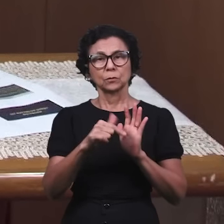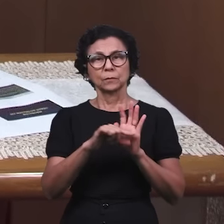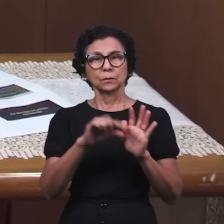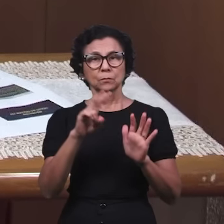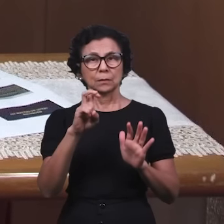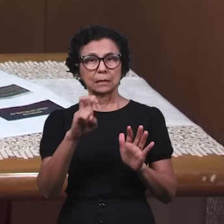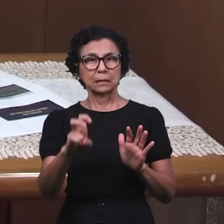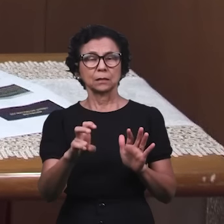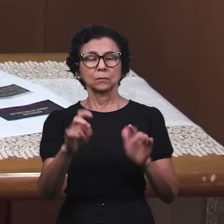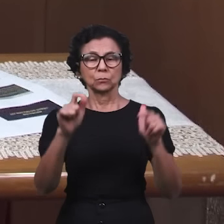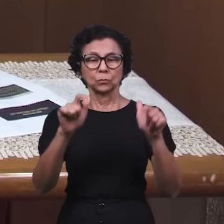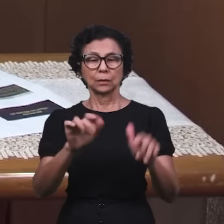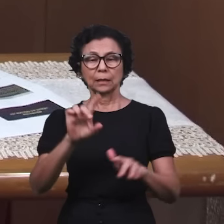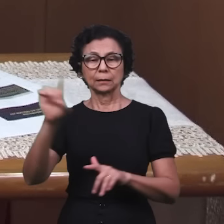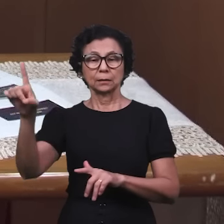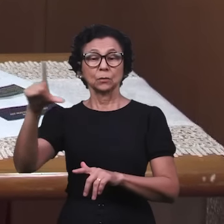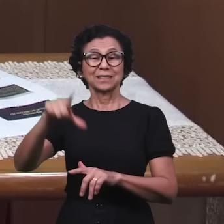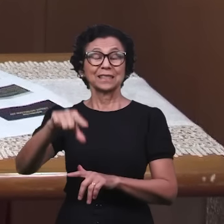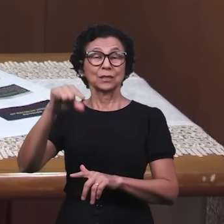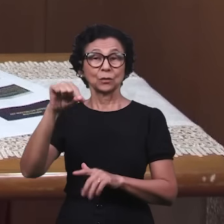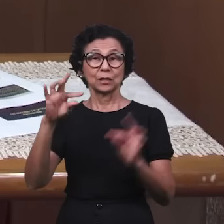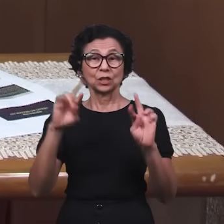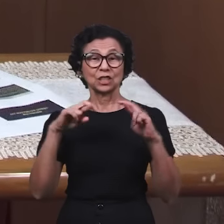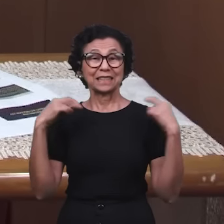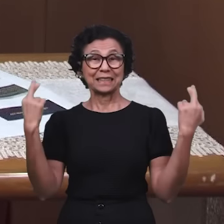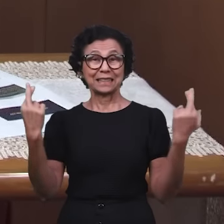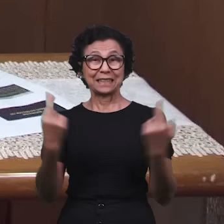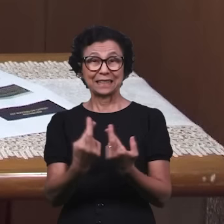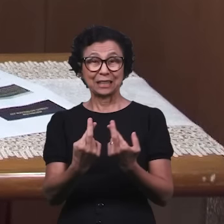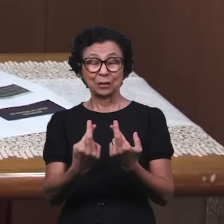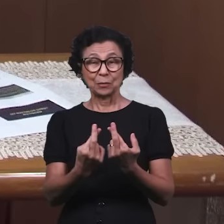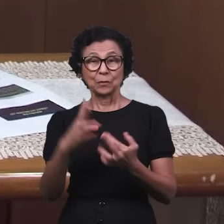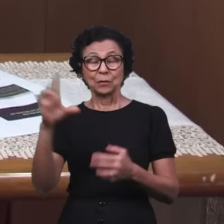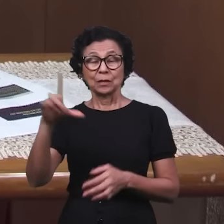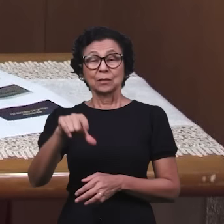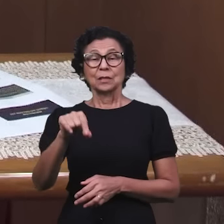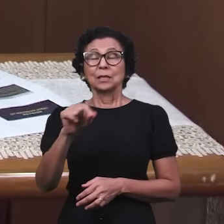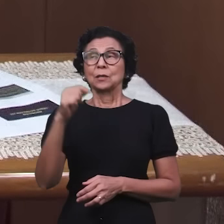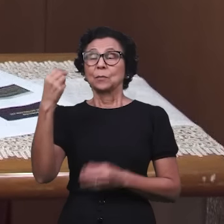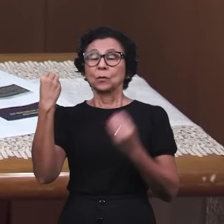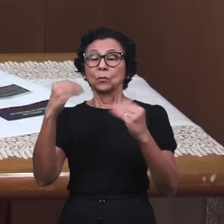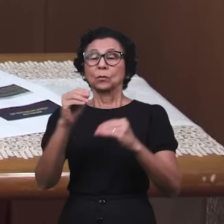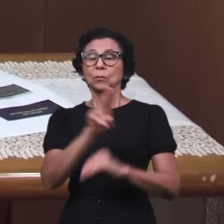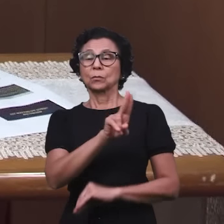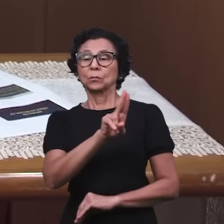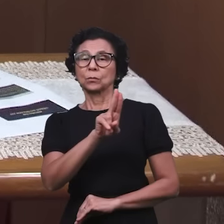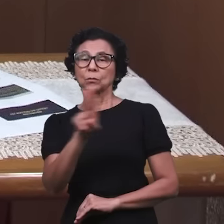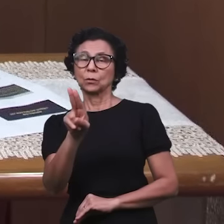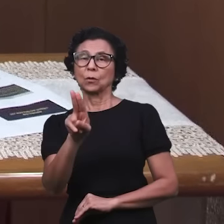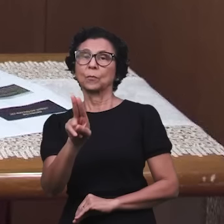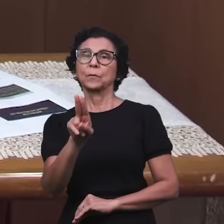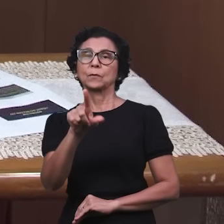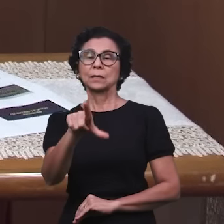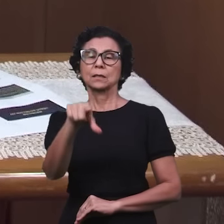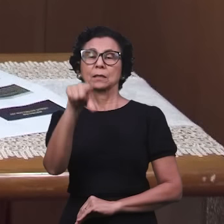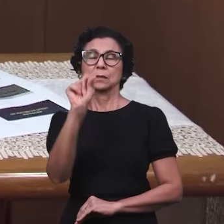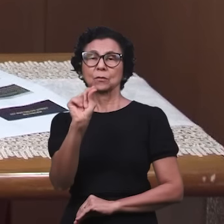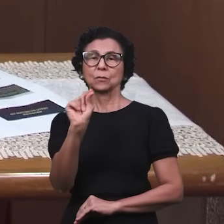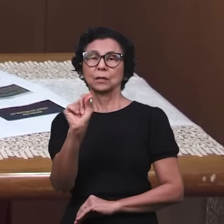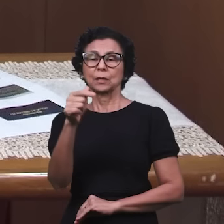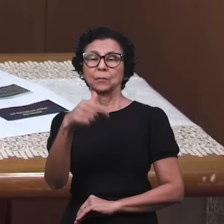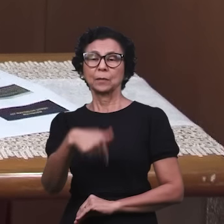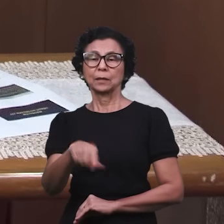Senhor vosso Deus escolher de todas as vossas tribos, para ali pôr o seu nome, buscareis para sua habitação, e